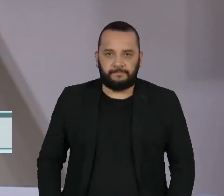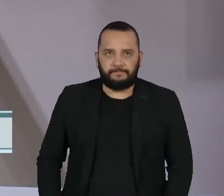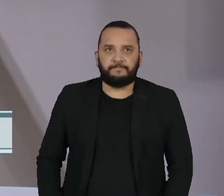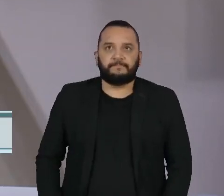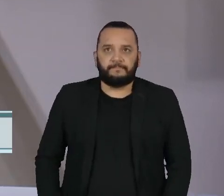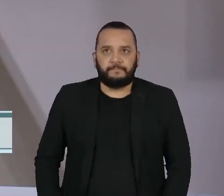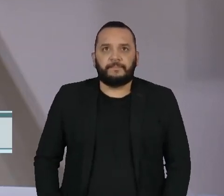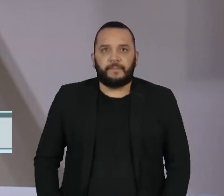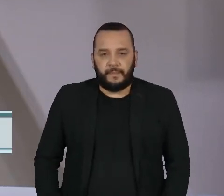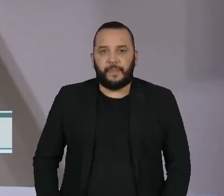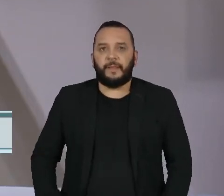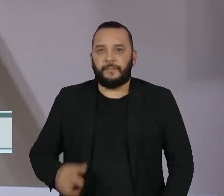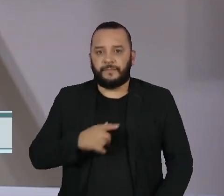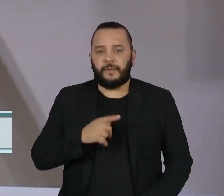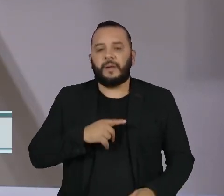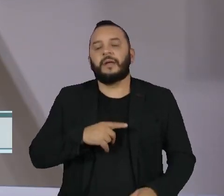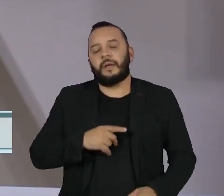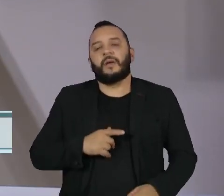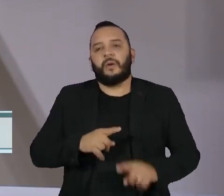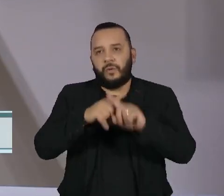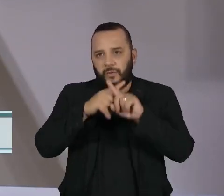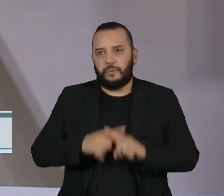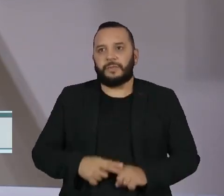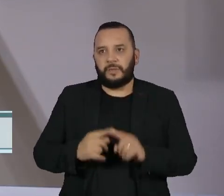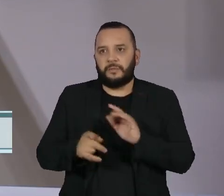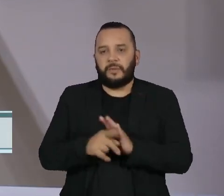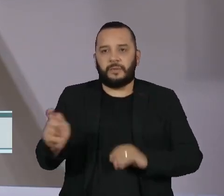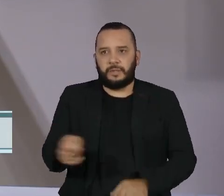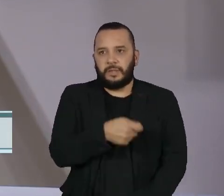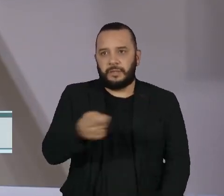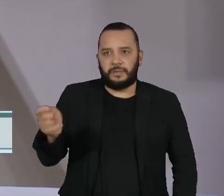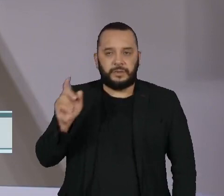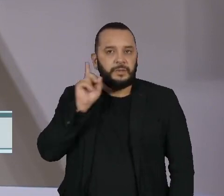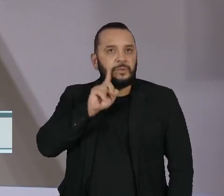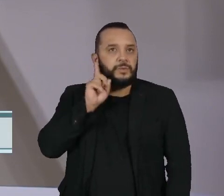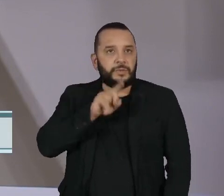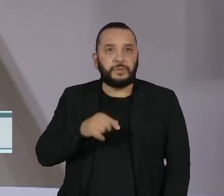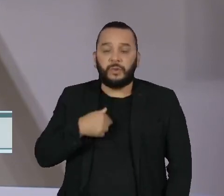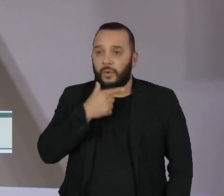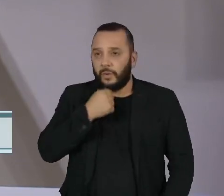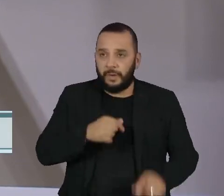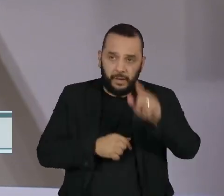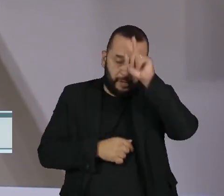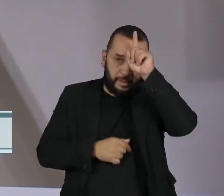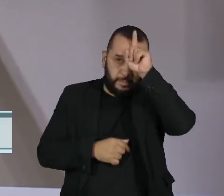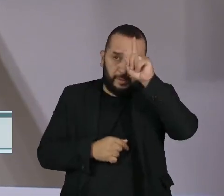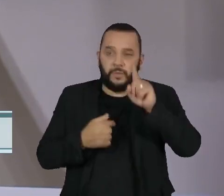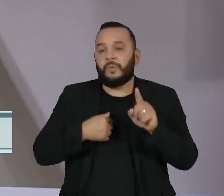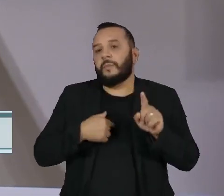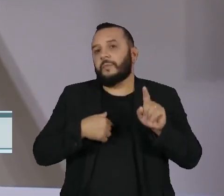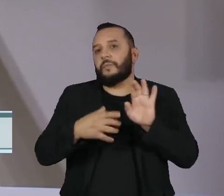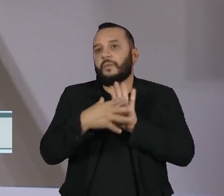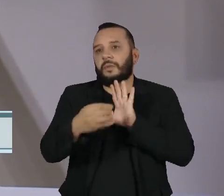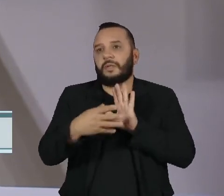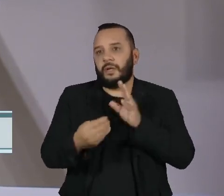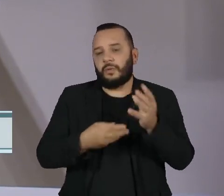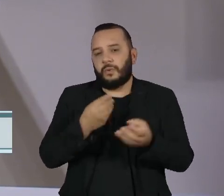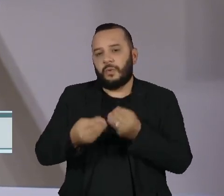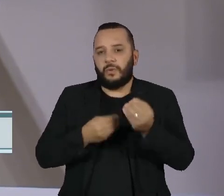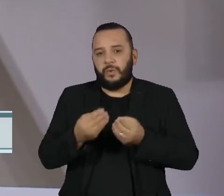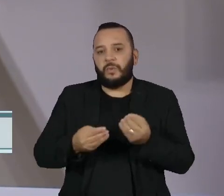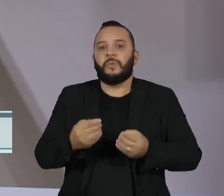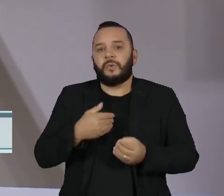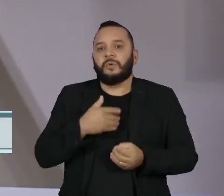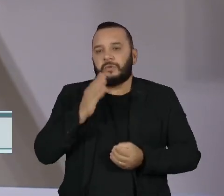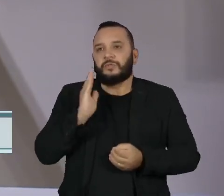No US Open, um torneio de tênis realizado nos Estados Unidos, um tenista alemão deu exemplo no tratamento a discursos extremistas